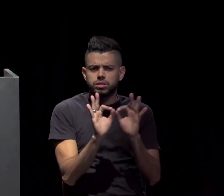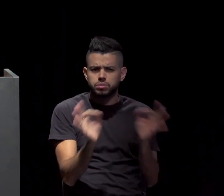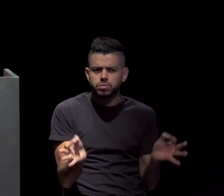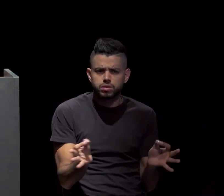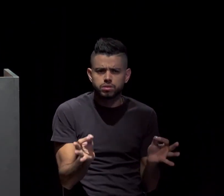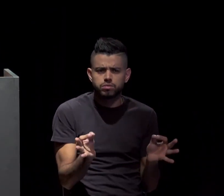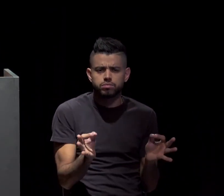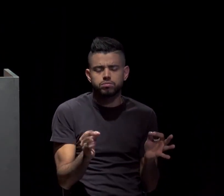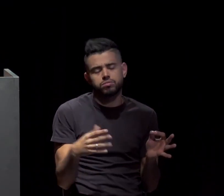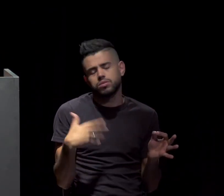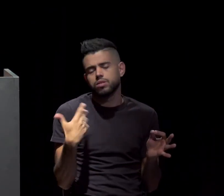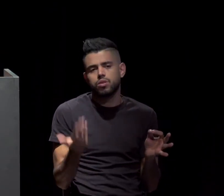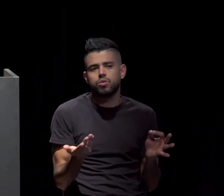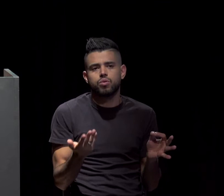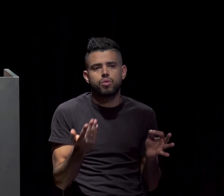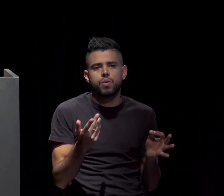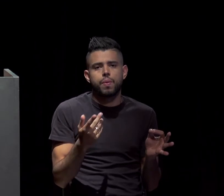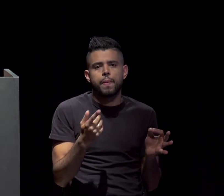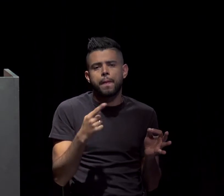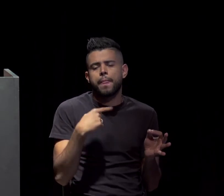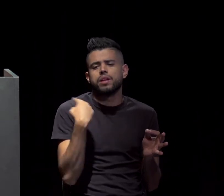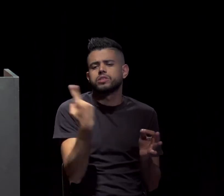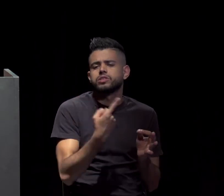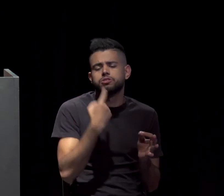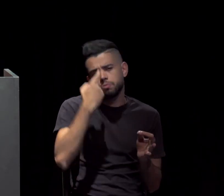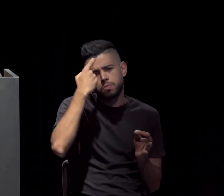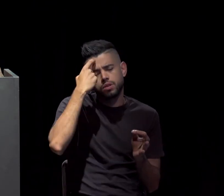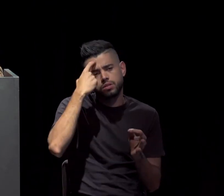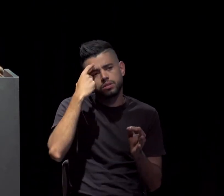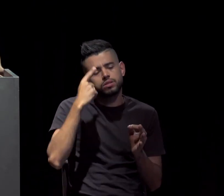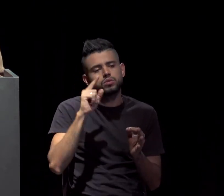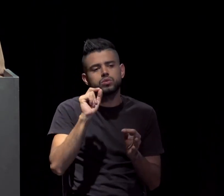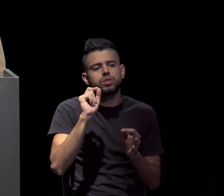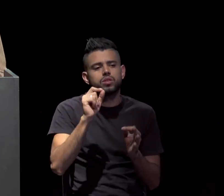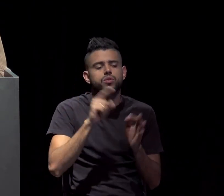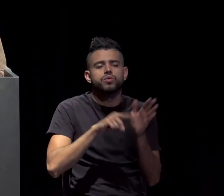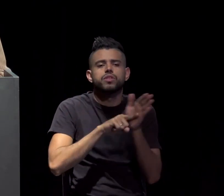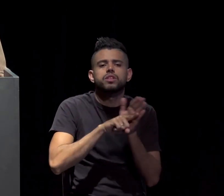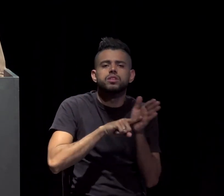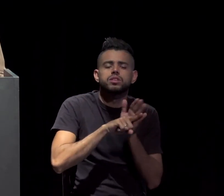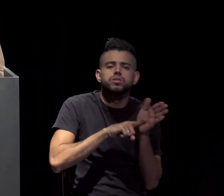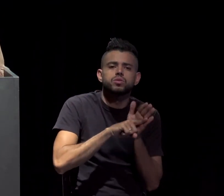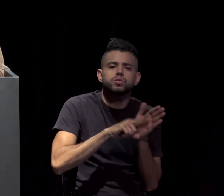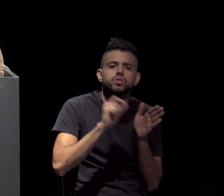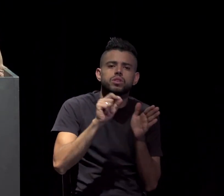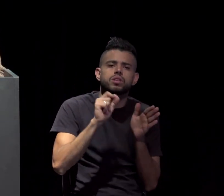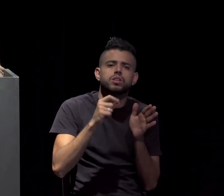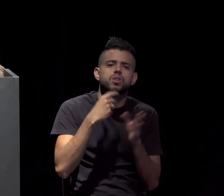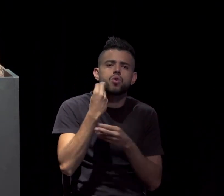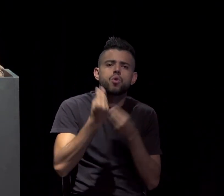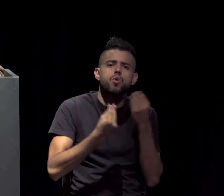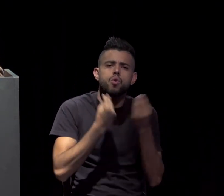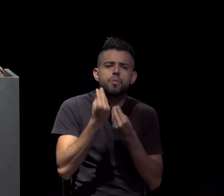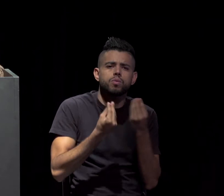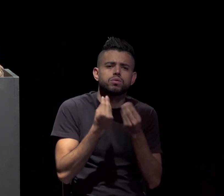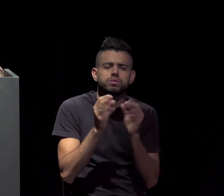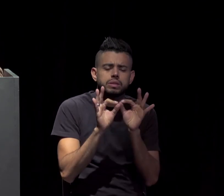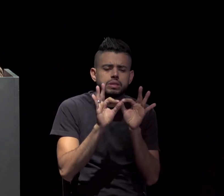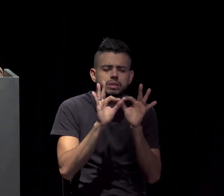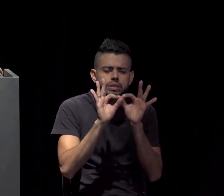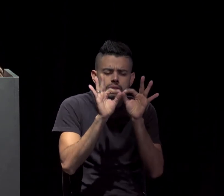Ou seja, a grande pergunta que se coloca para o investigador do Congado é: como é que, por detrás de tanta